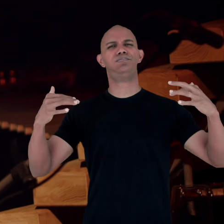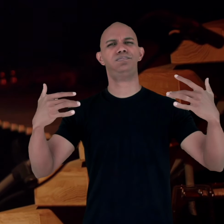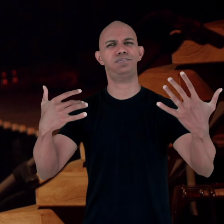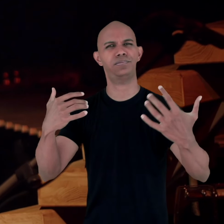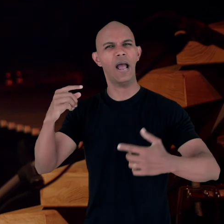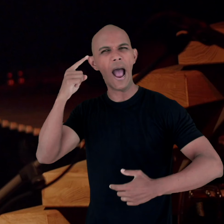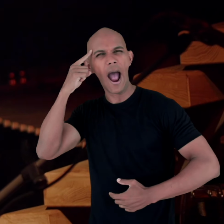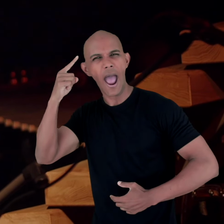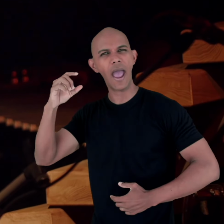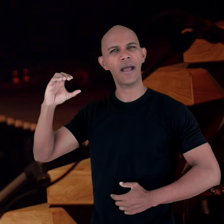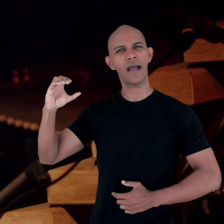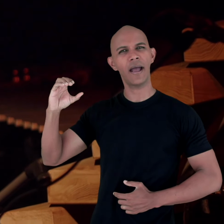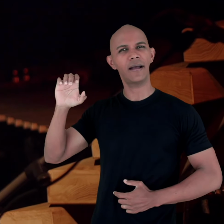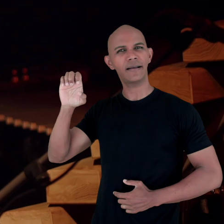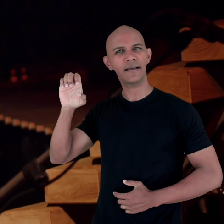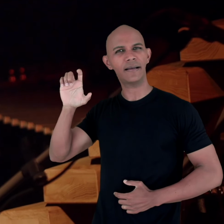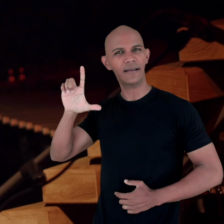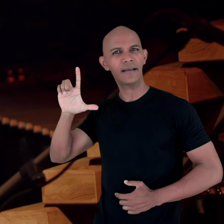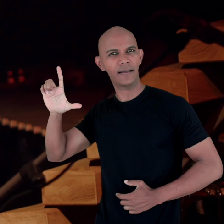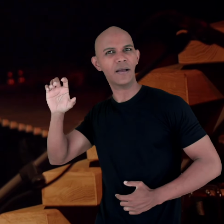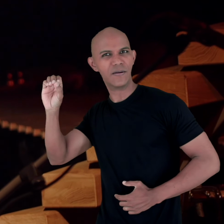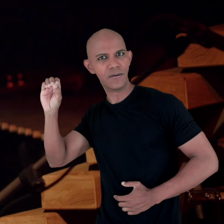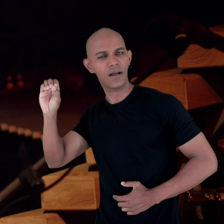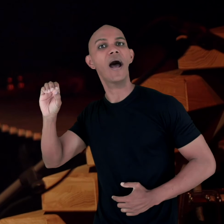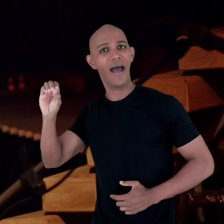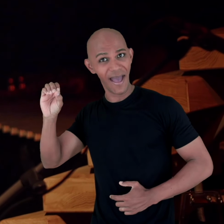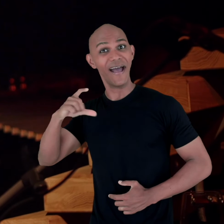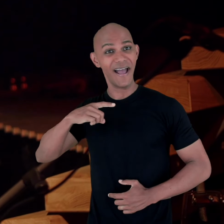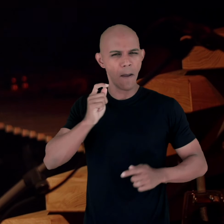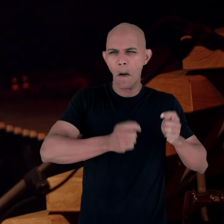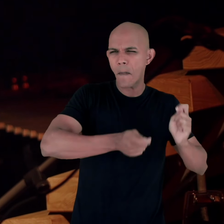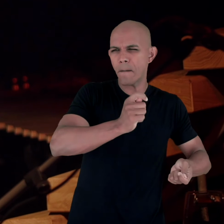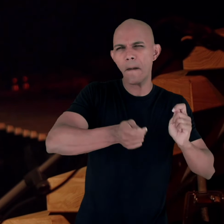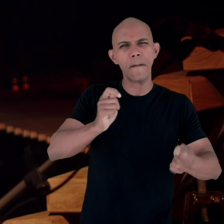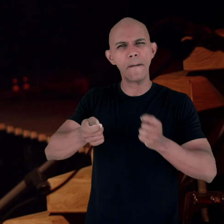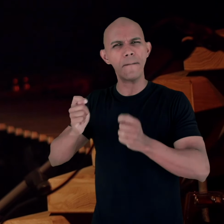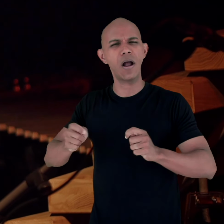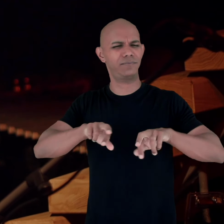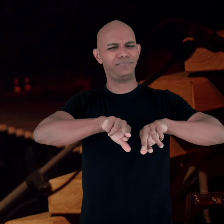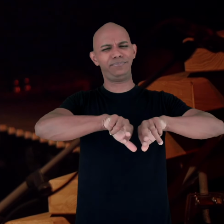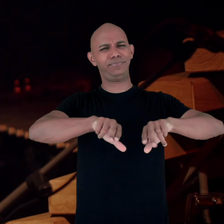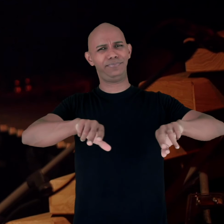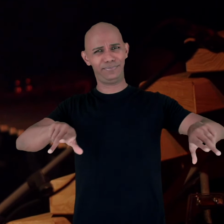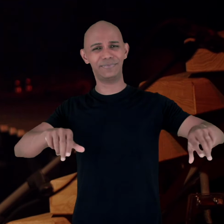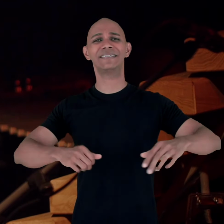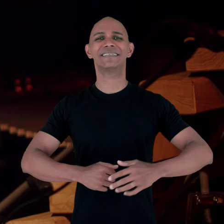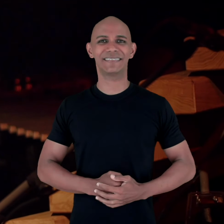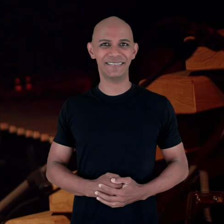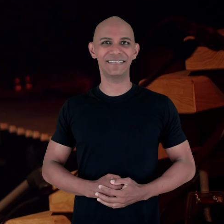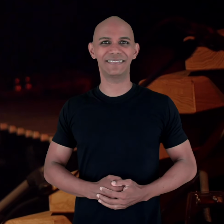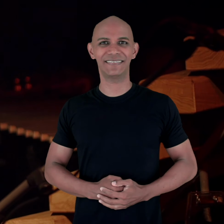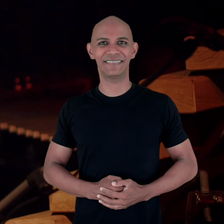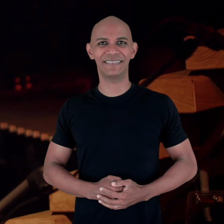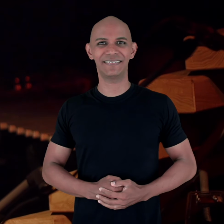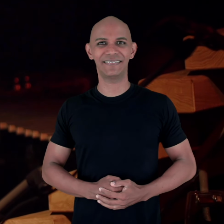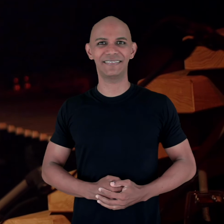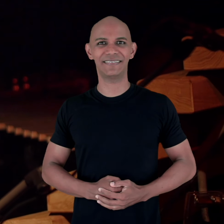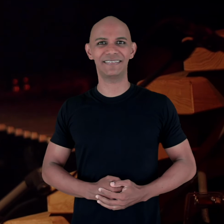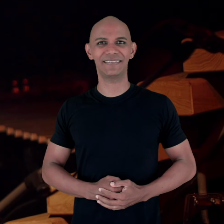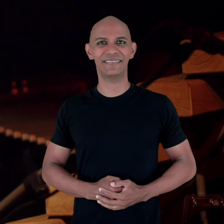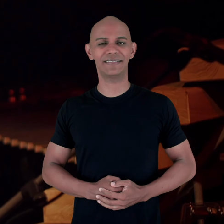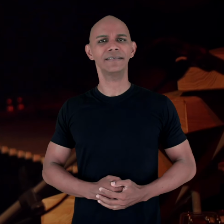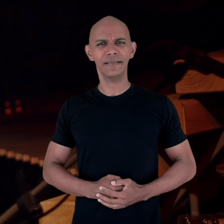uma peça que é quase que um concerto, a gente chama quase que um concerto de cello, um formato de quase concerto de cello com quarteto de percussão, as